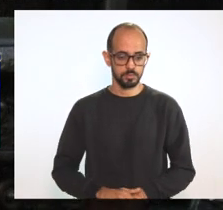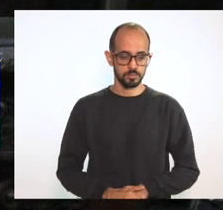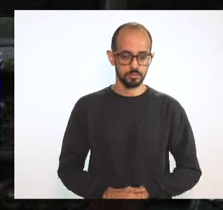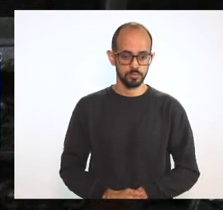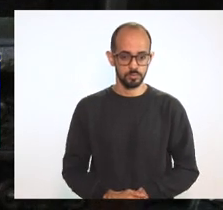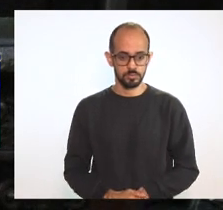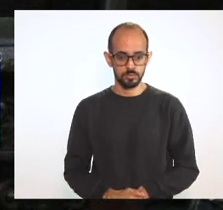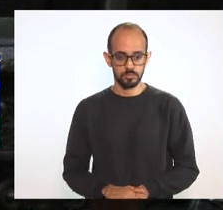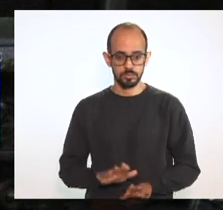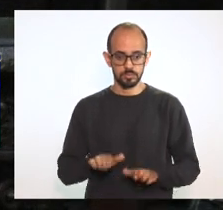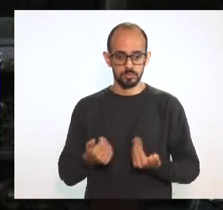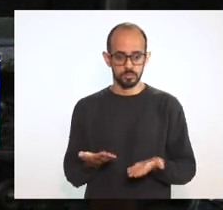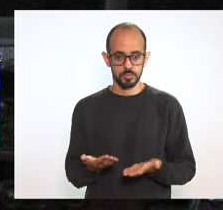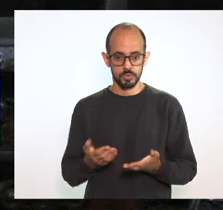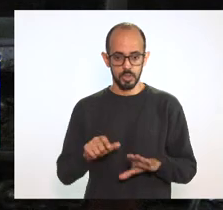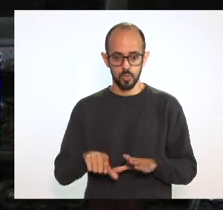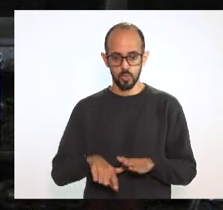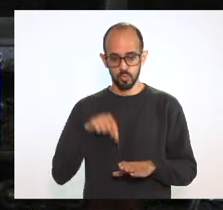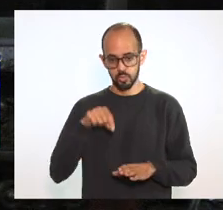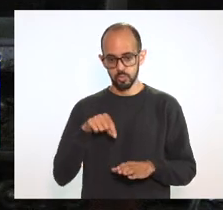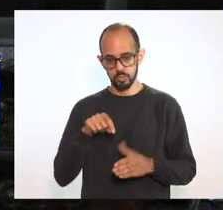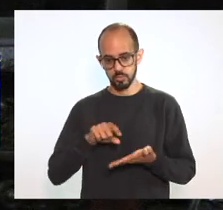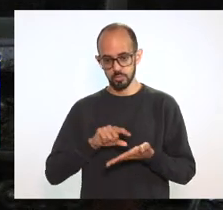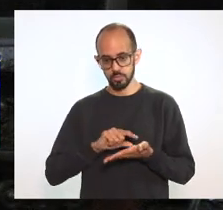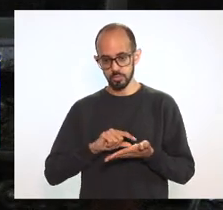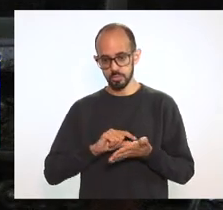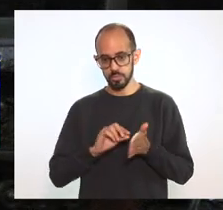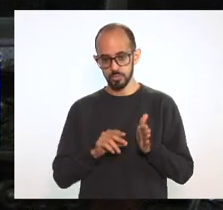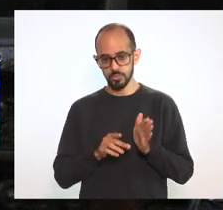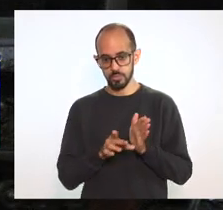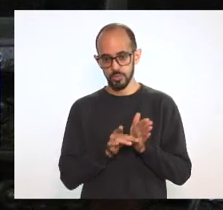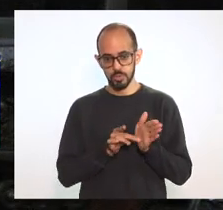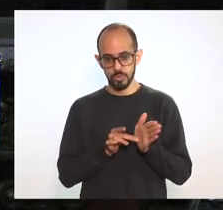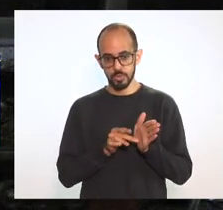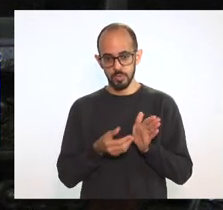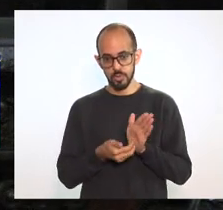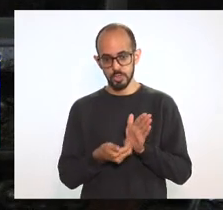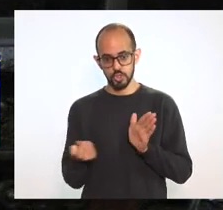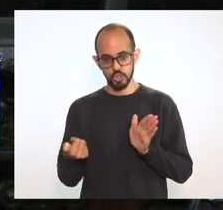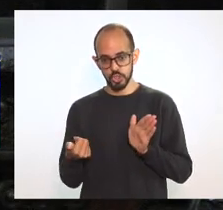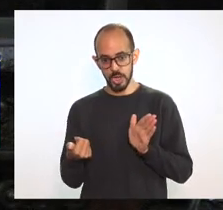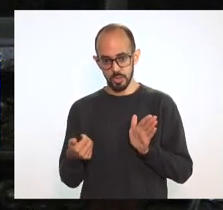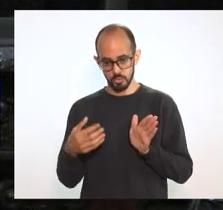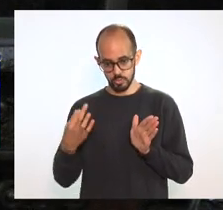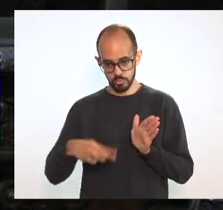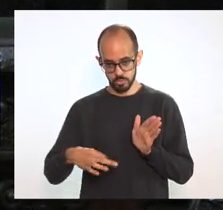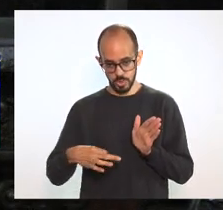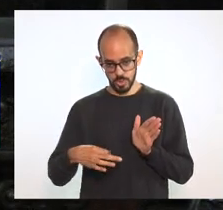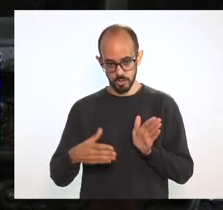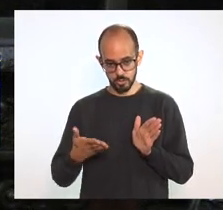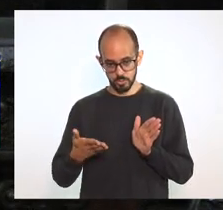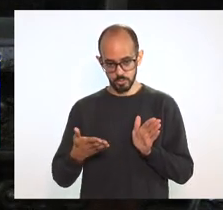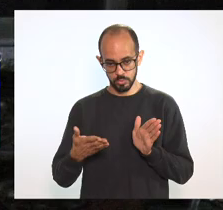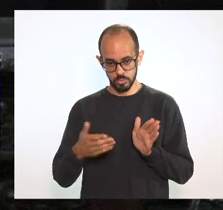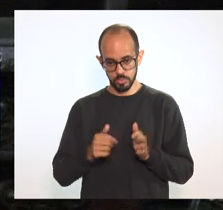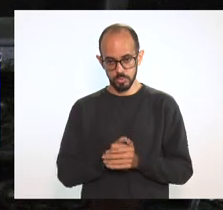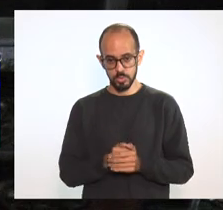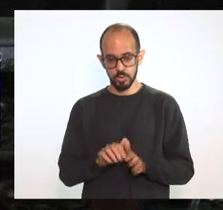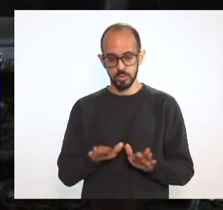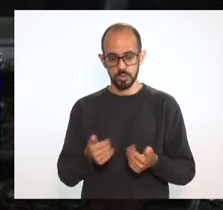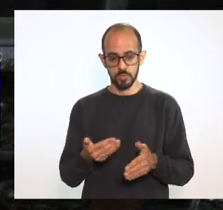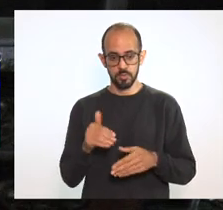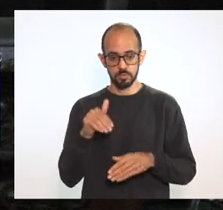Então, o destaque da bancada do PSL foi retirado. É isso? Então, vamos à